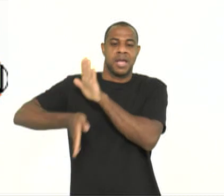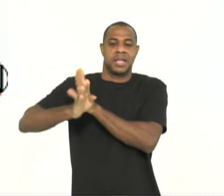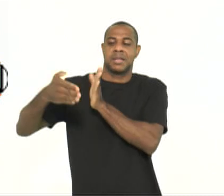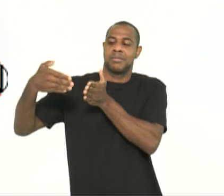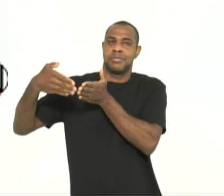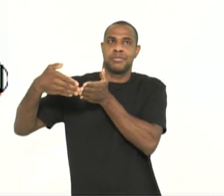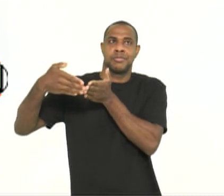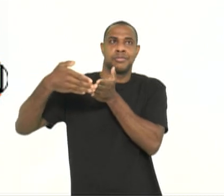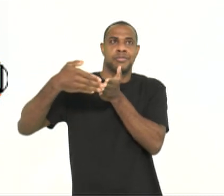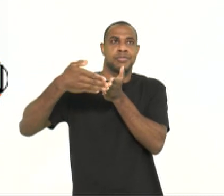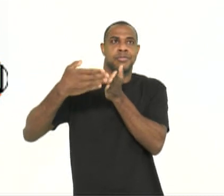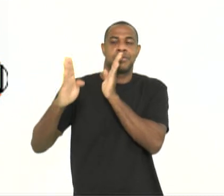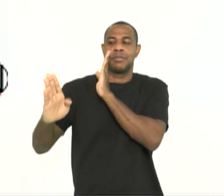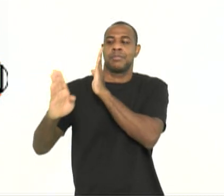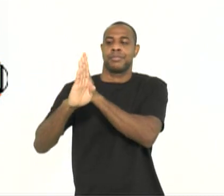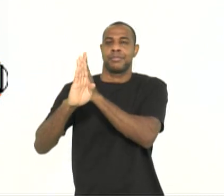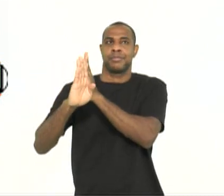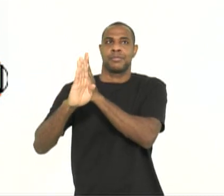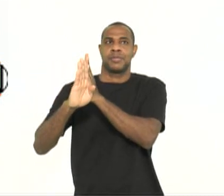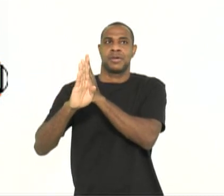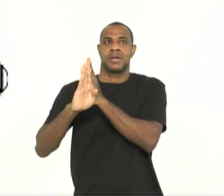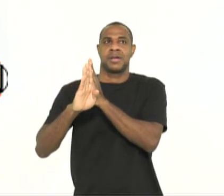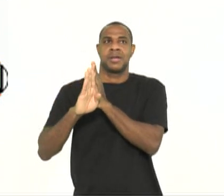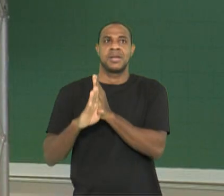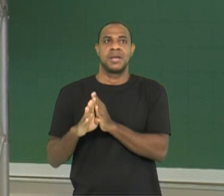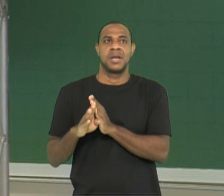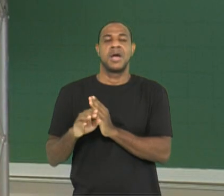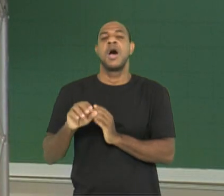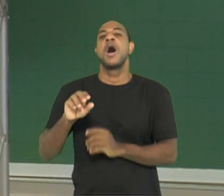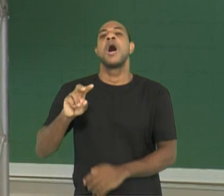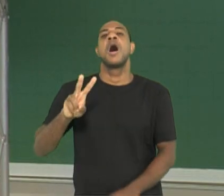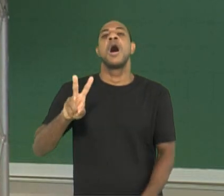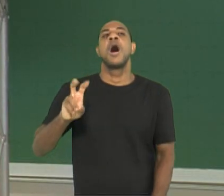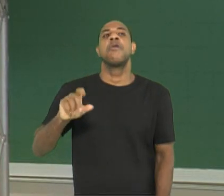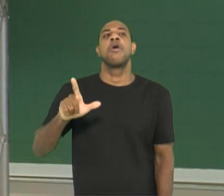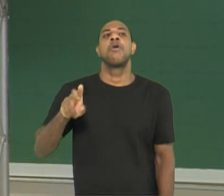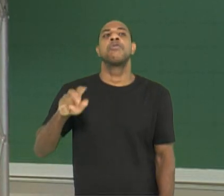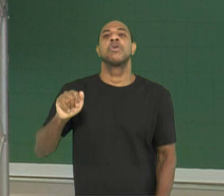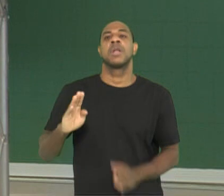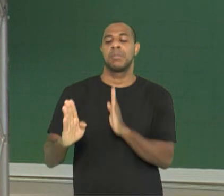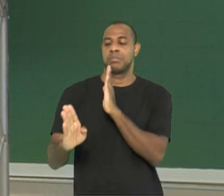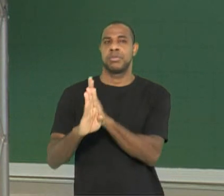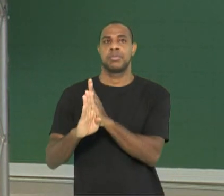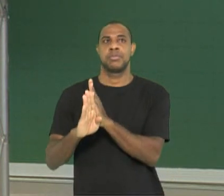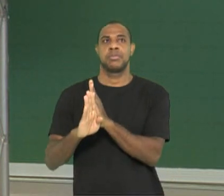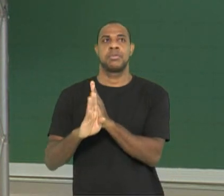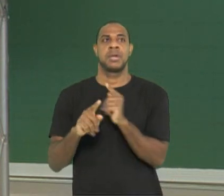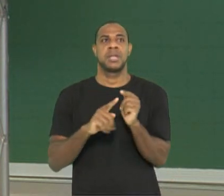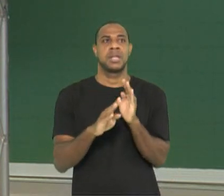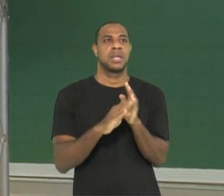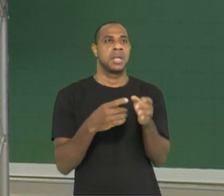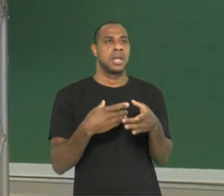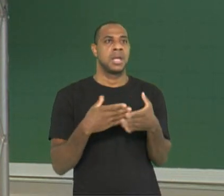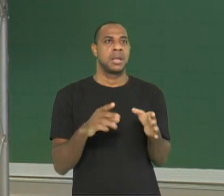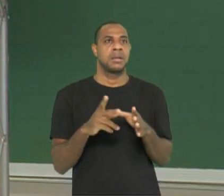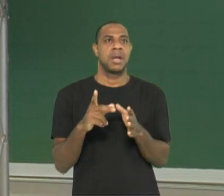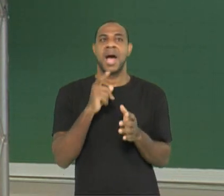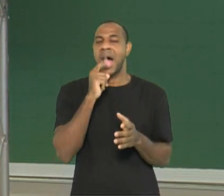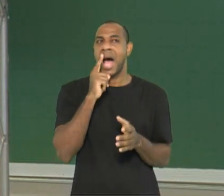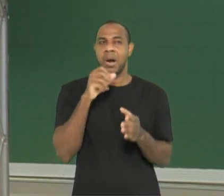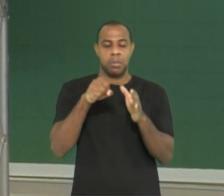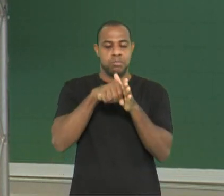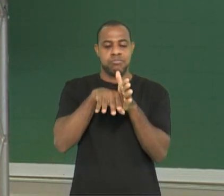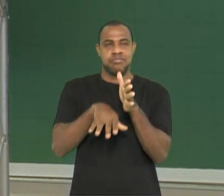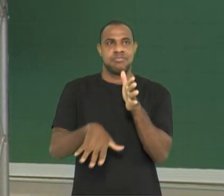a comporta é fechada, essa válvula aqui ela fica fechada e esta aqui é aberta. Para quê? Para que toda a água que está aqui